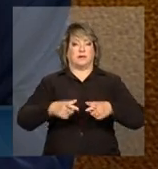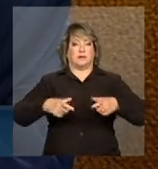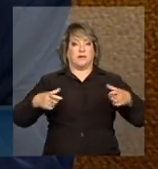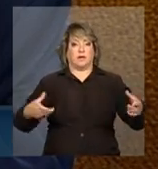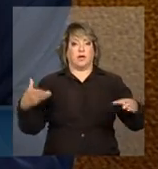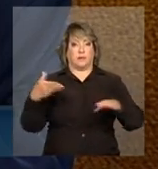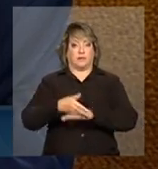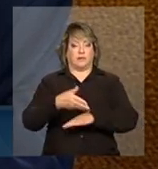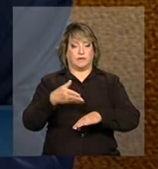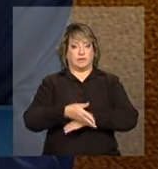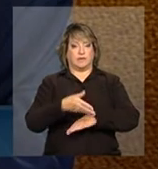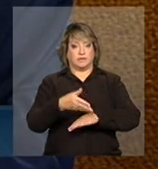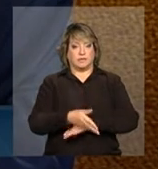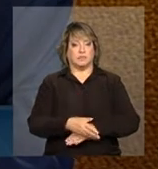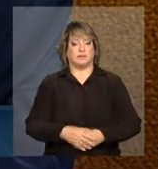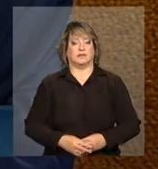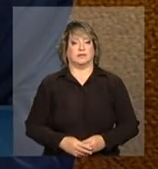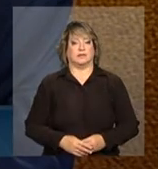da participação,